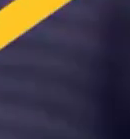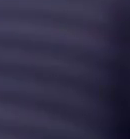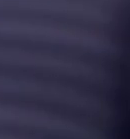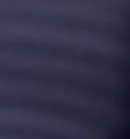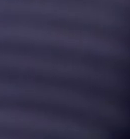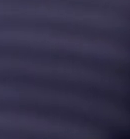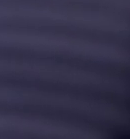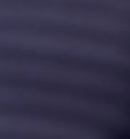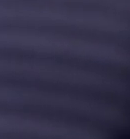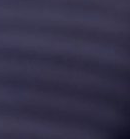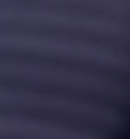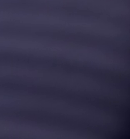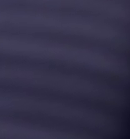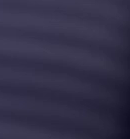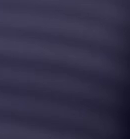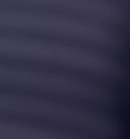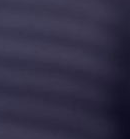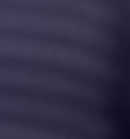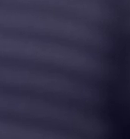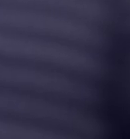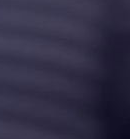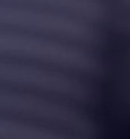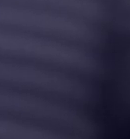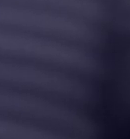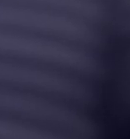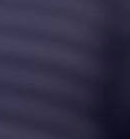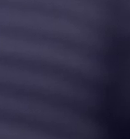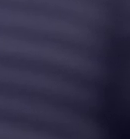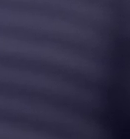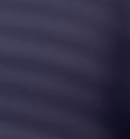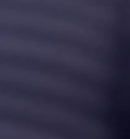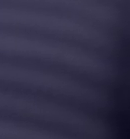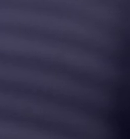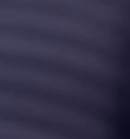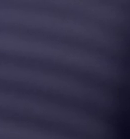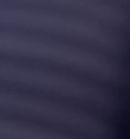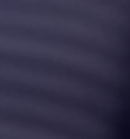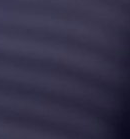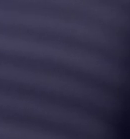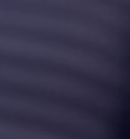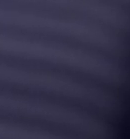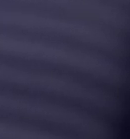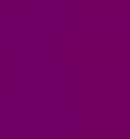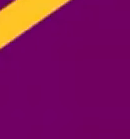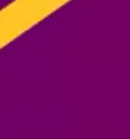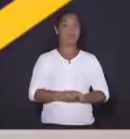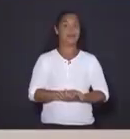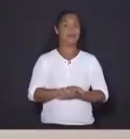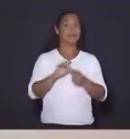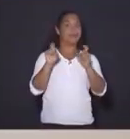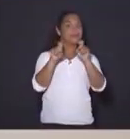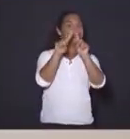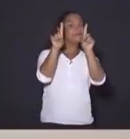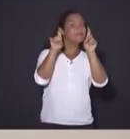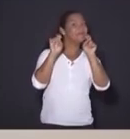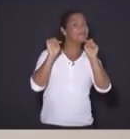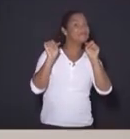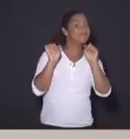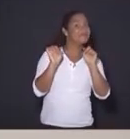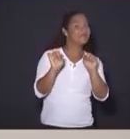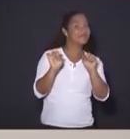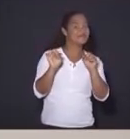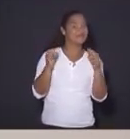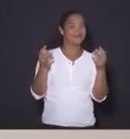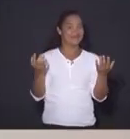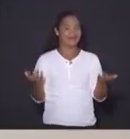o movimento negro luz ré duca o movimento negro nos